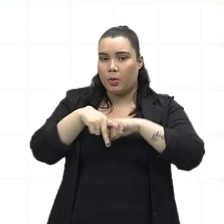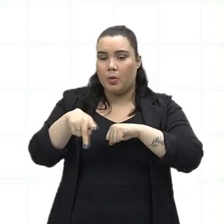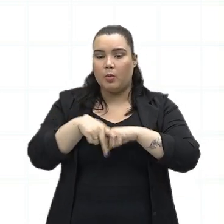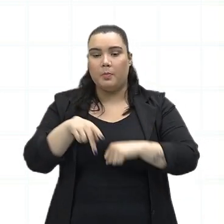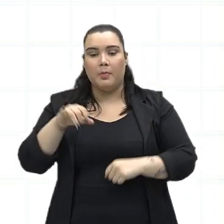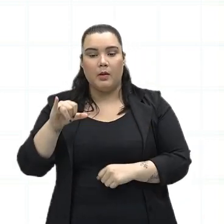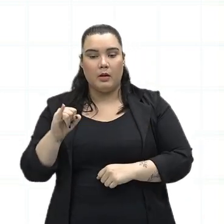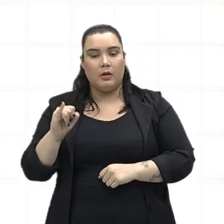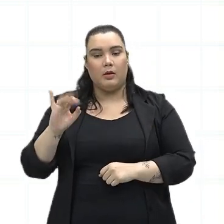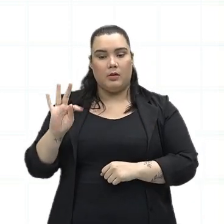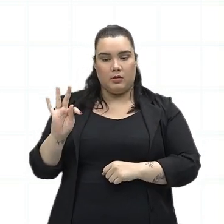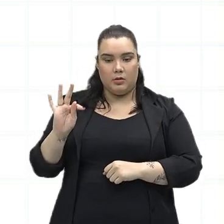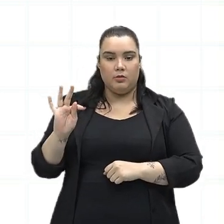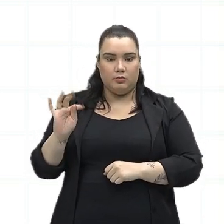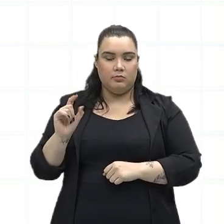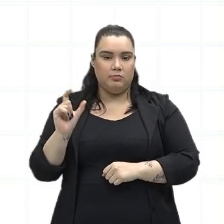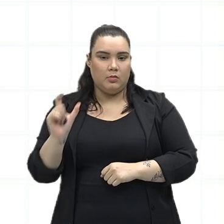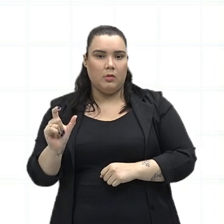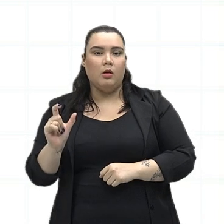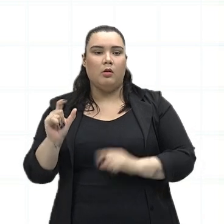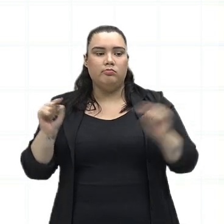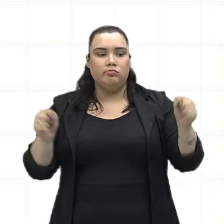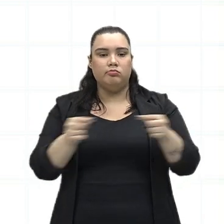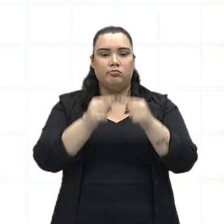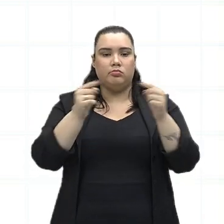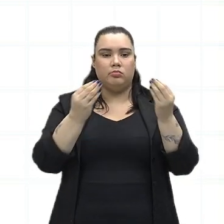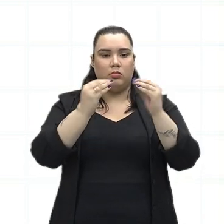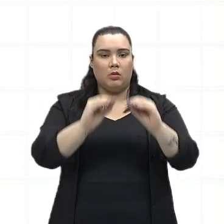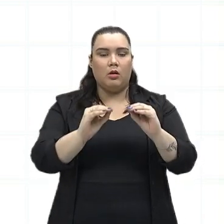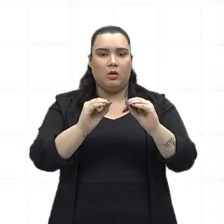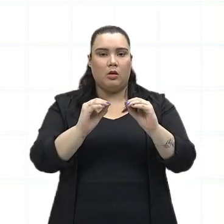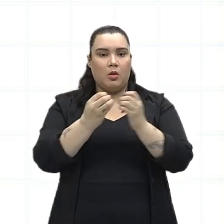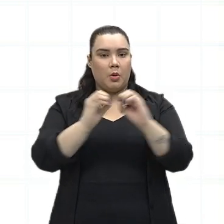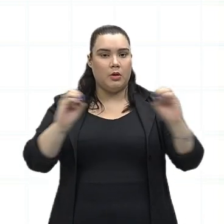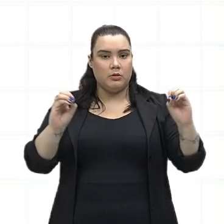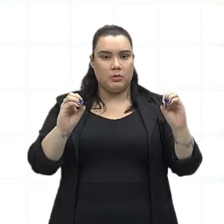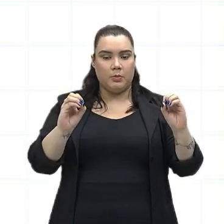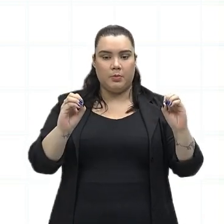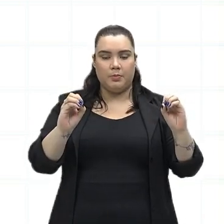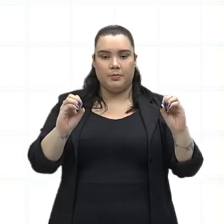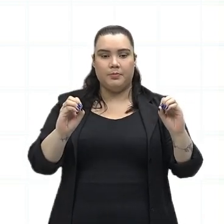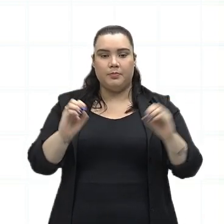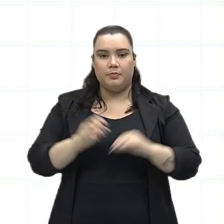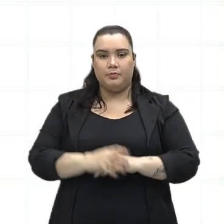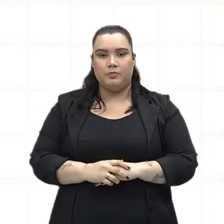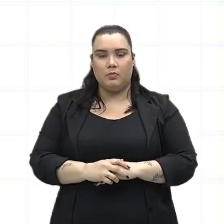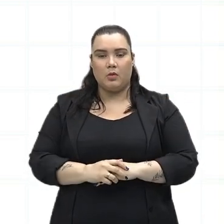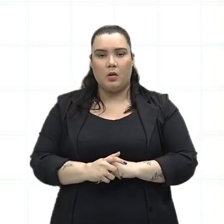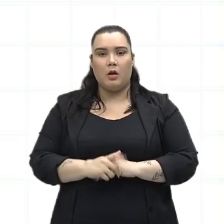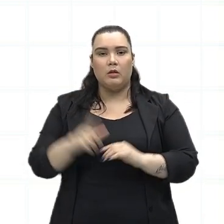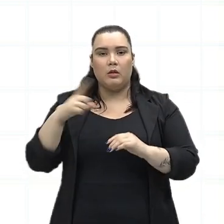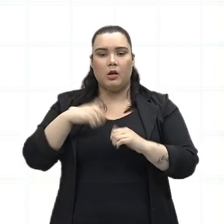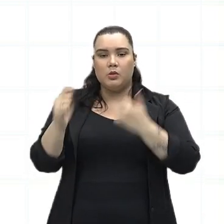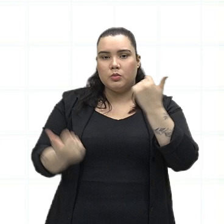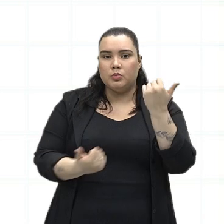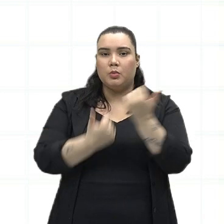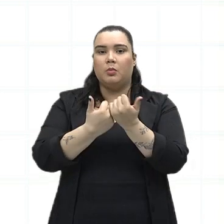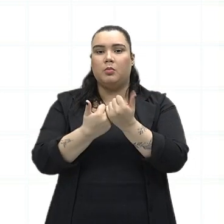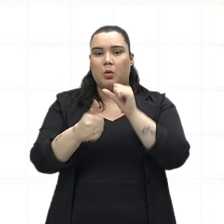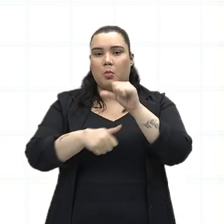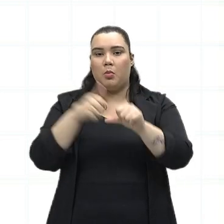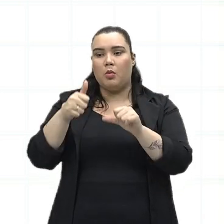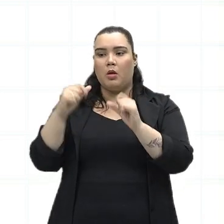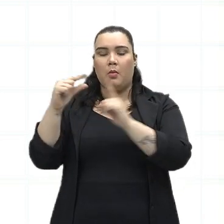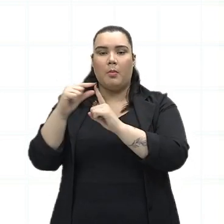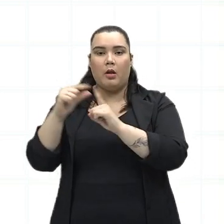oração. It could replace a quota of work tasks in the US. Está substituindo o